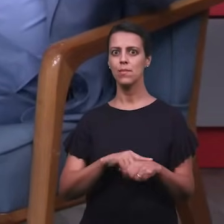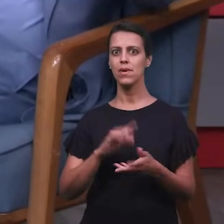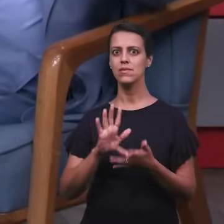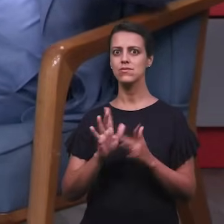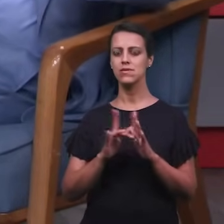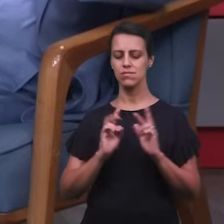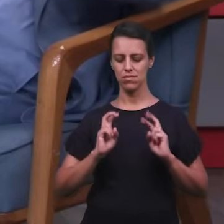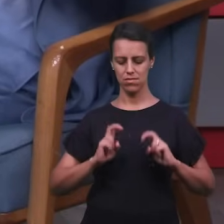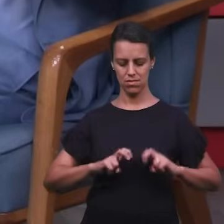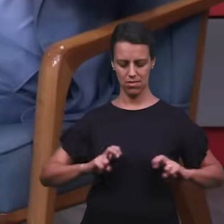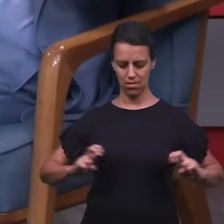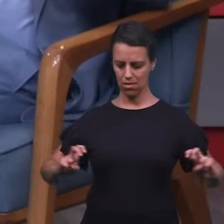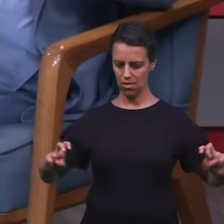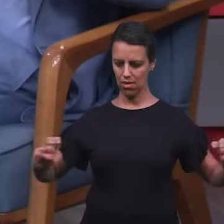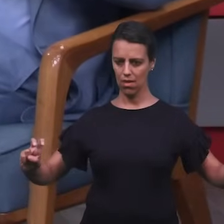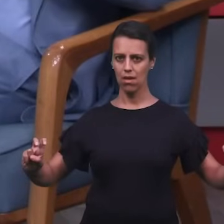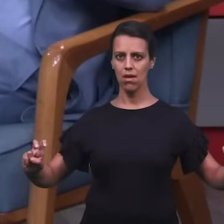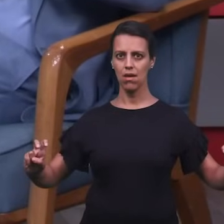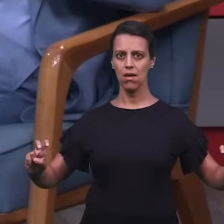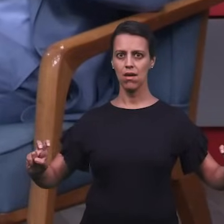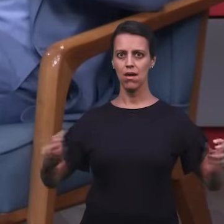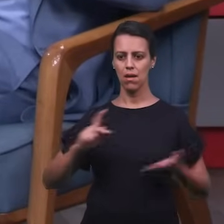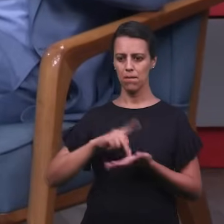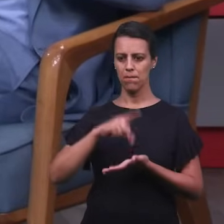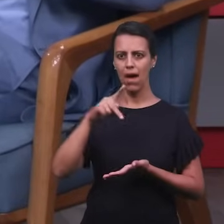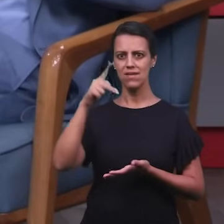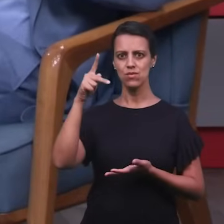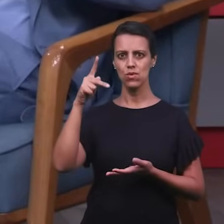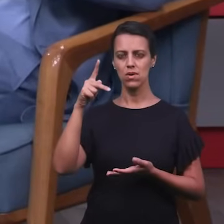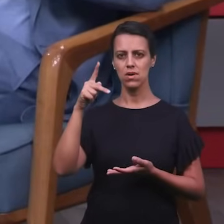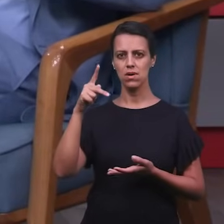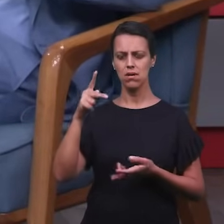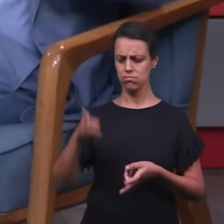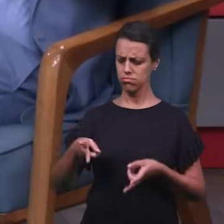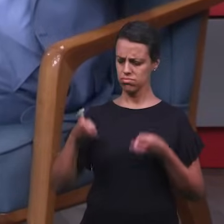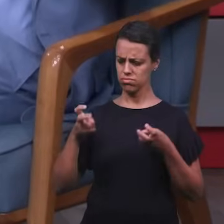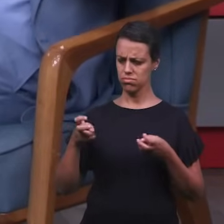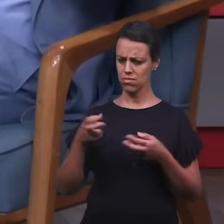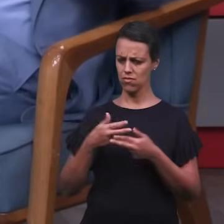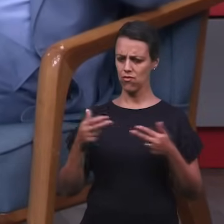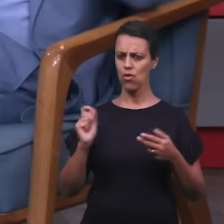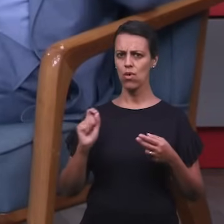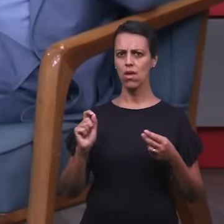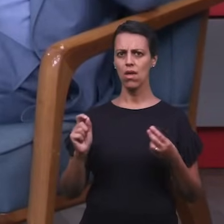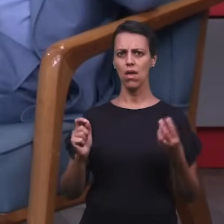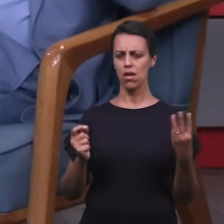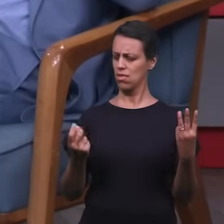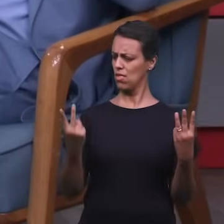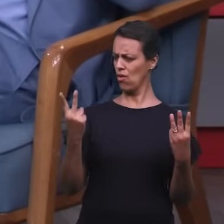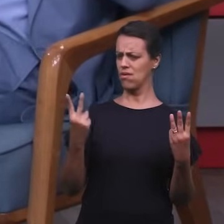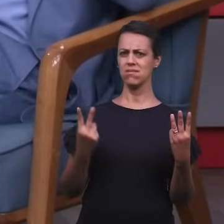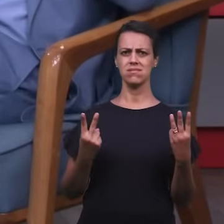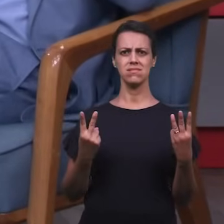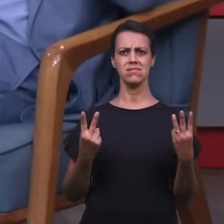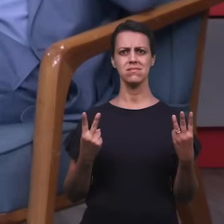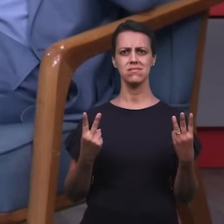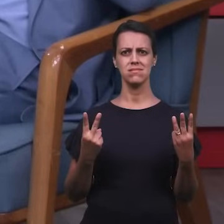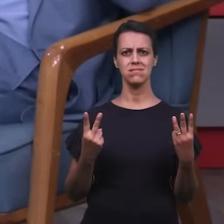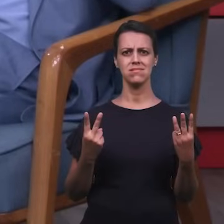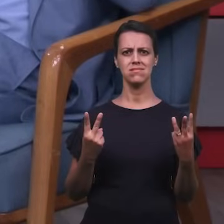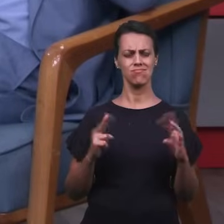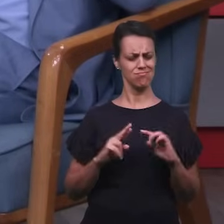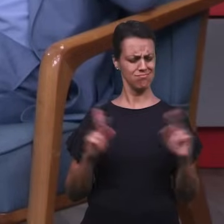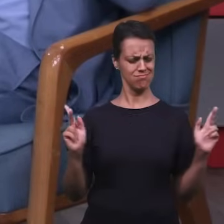Nessa Páscoa de Jesus com os seus apóstolos, o que chamava a atenção sobre a mesa